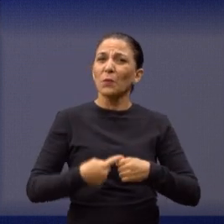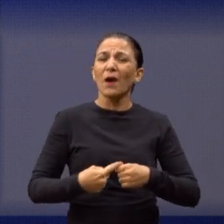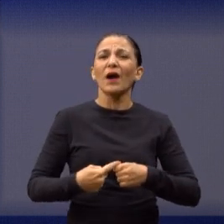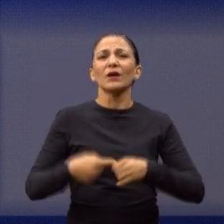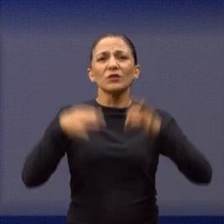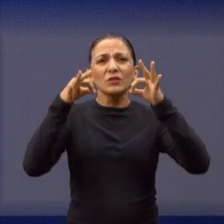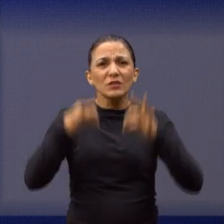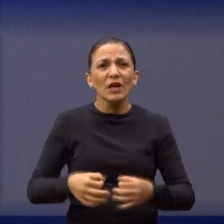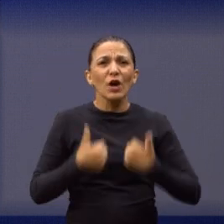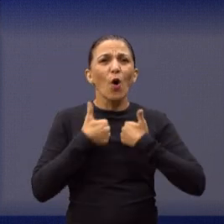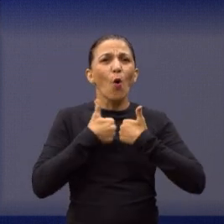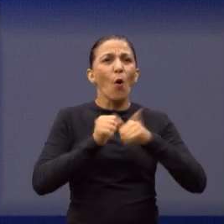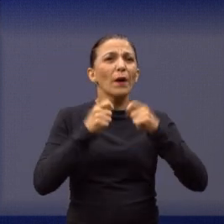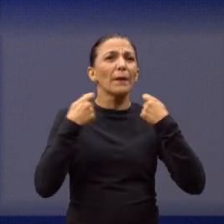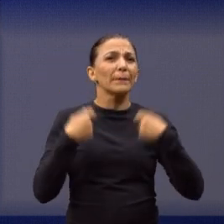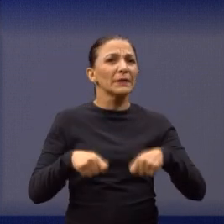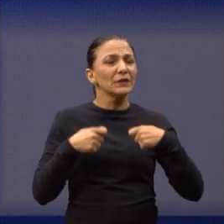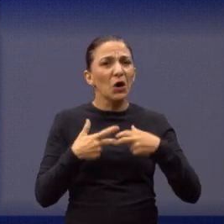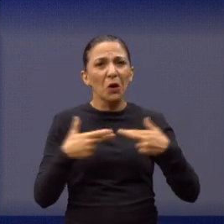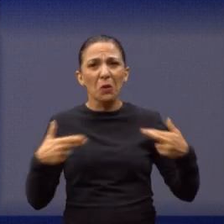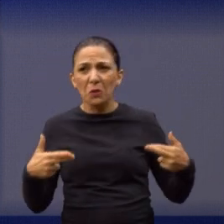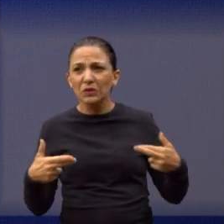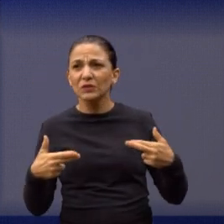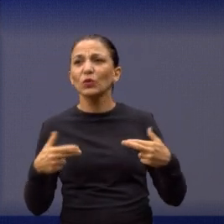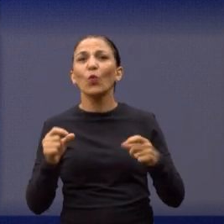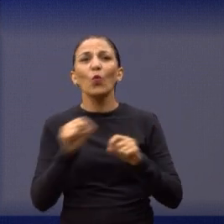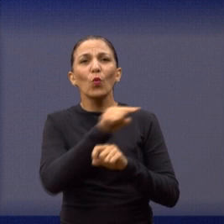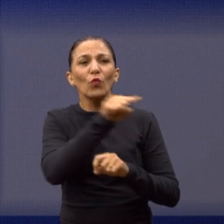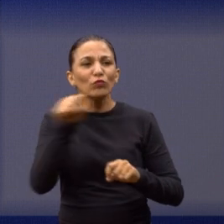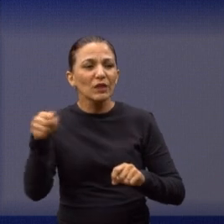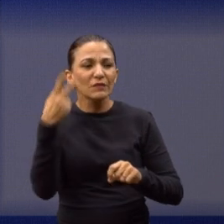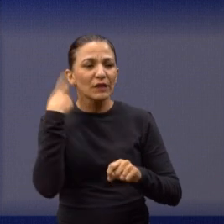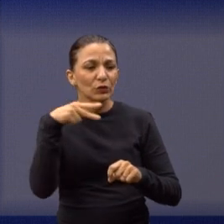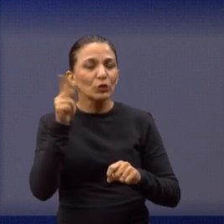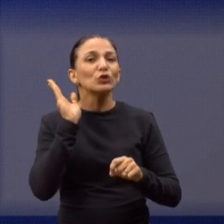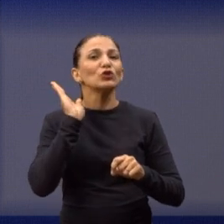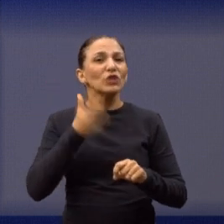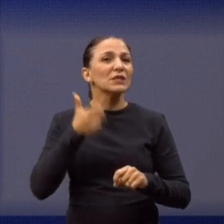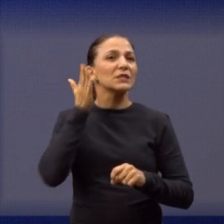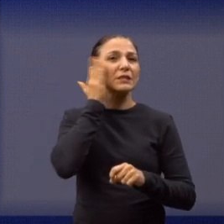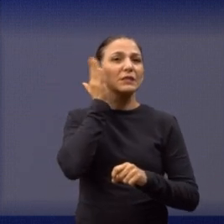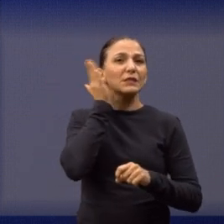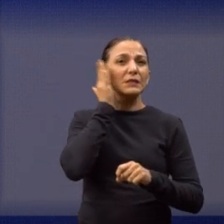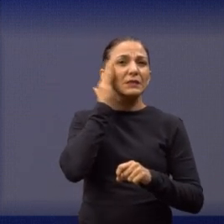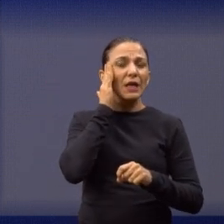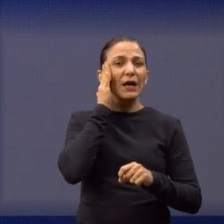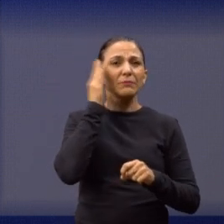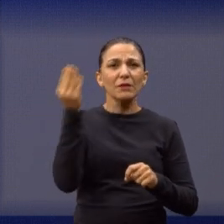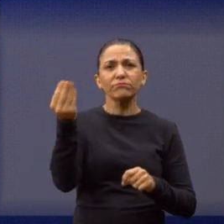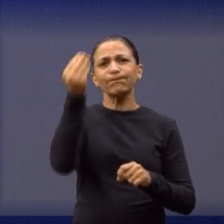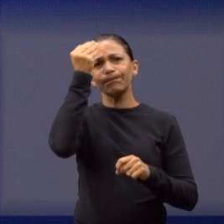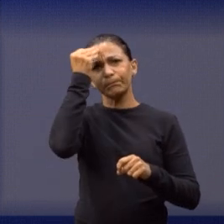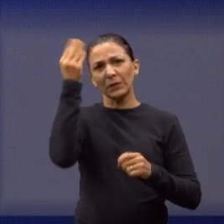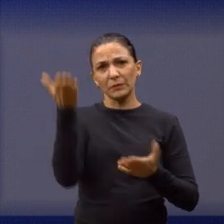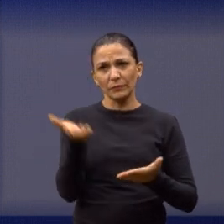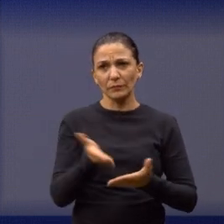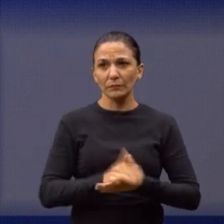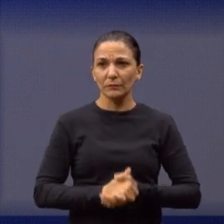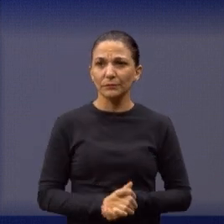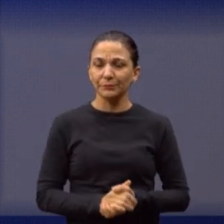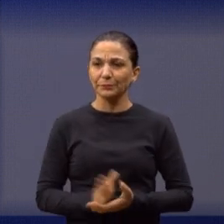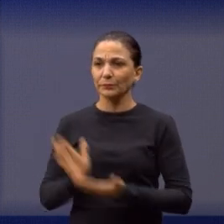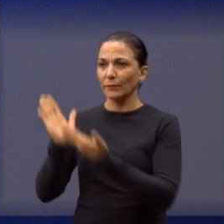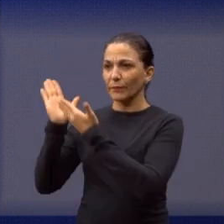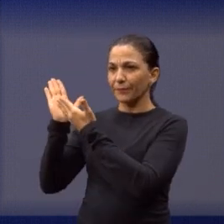dignidade no transporte público, e isso é uma demanda que vários vereadores já trouxeram para essa casa. É bom que se registre. Pode passar.